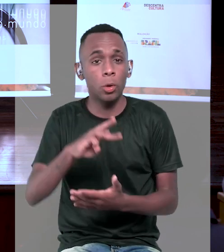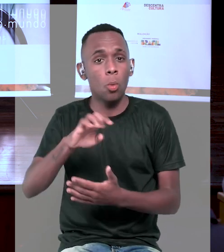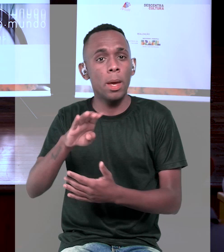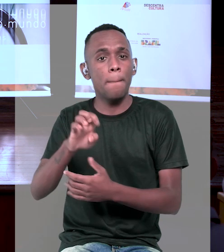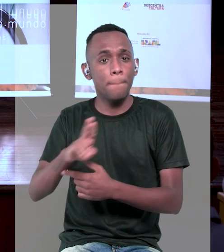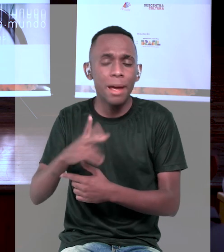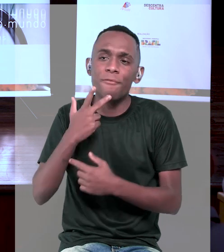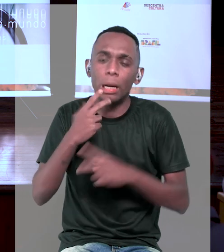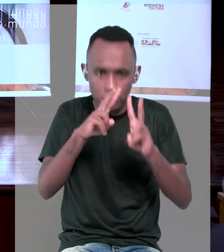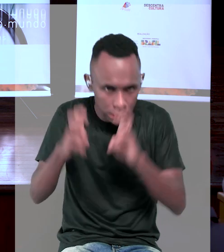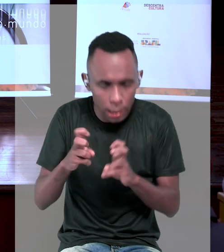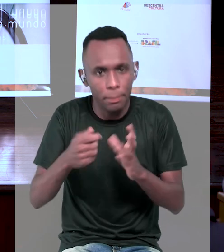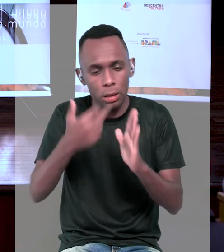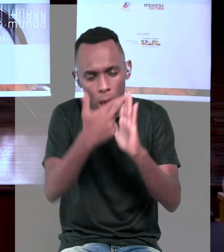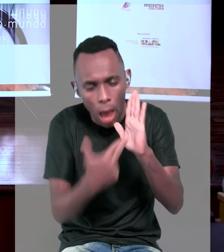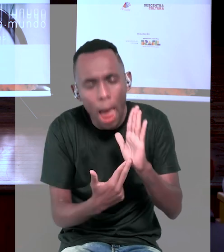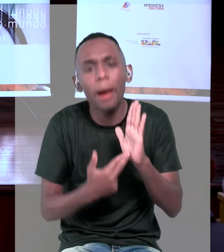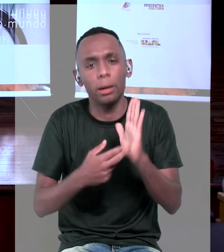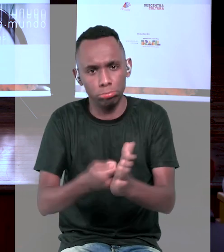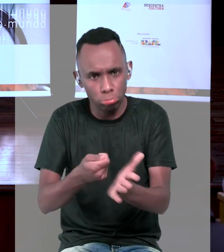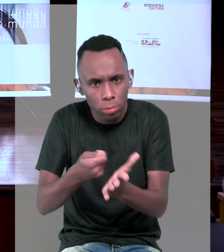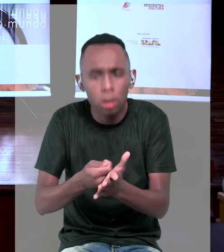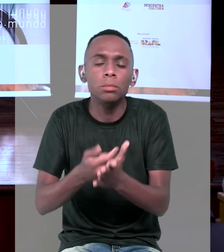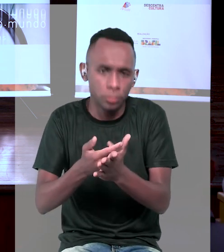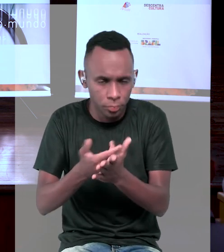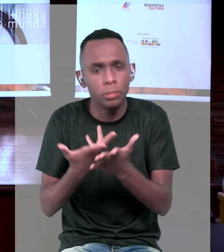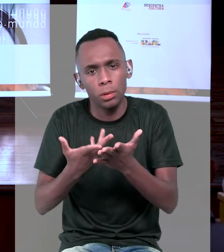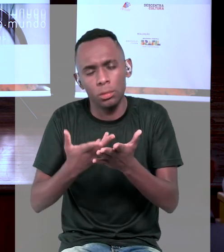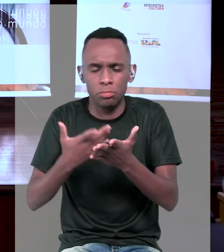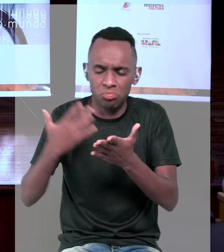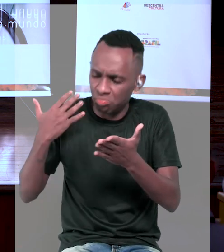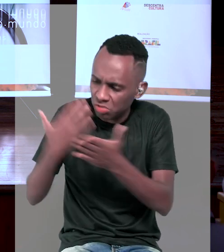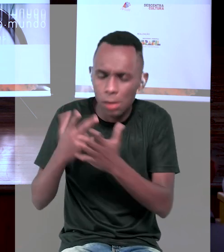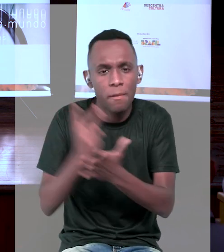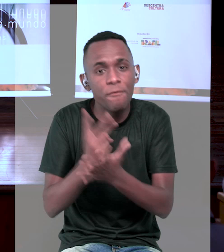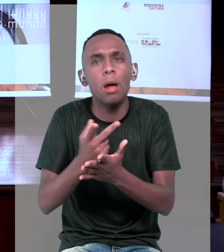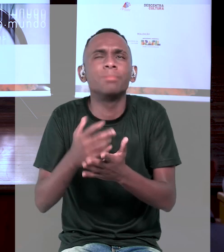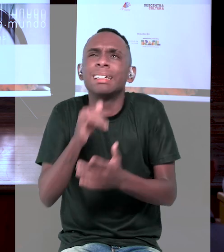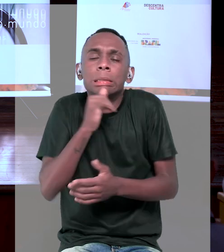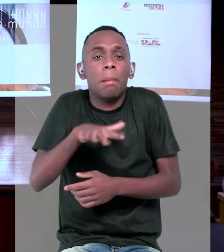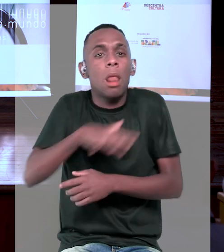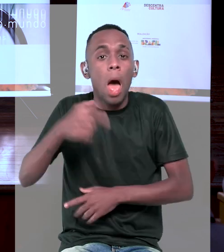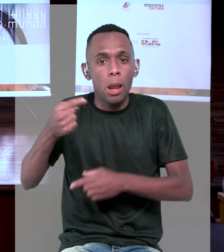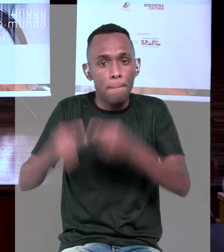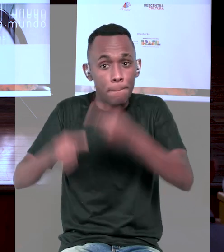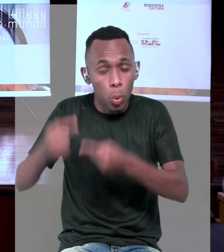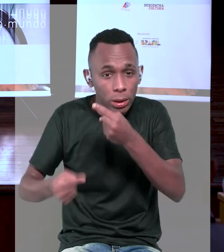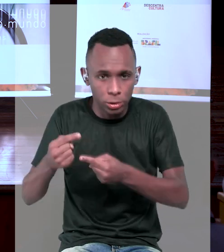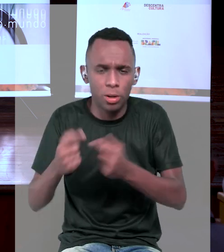burocracia, e ele fala em várias passagens, mas, por exemplo, na Política como Vocação, ele fala da